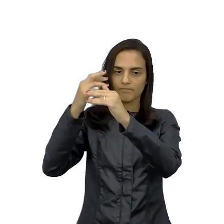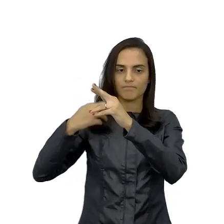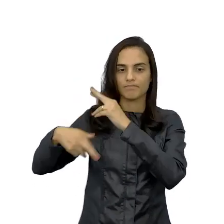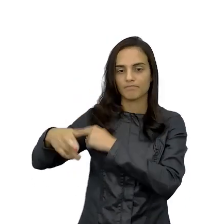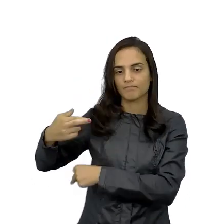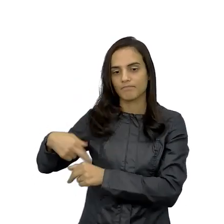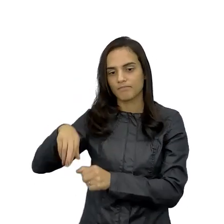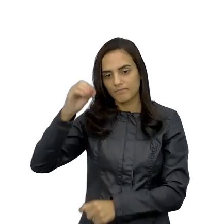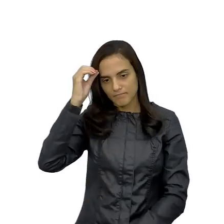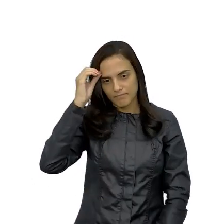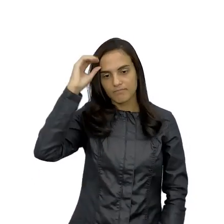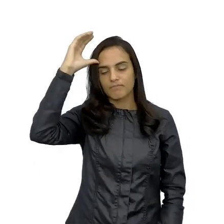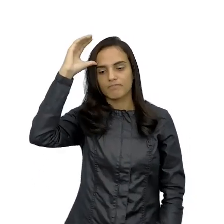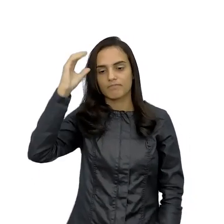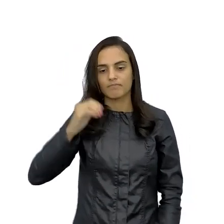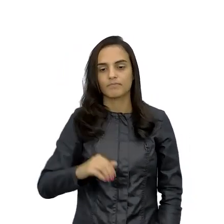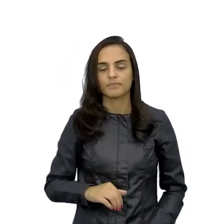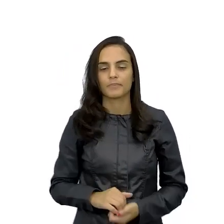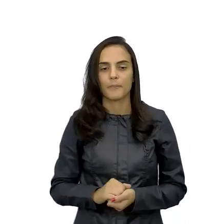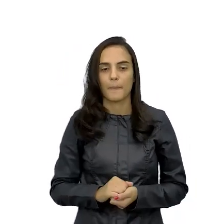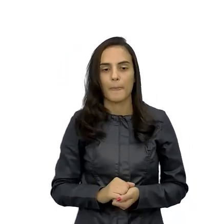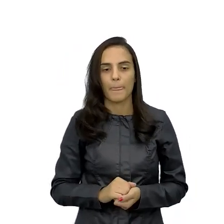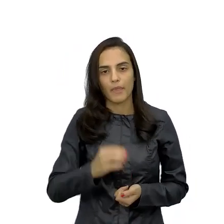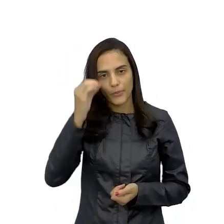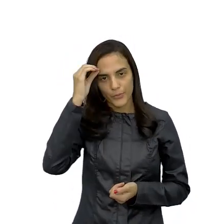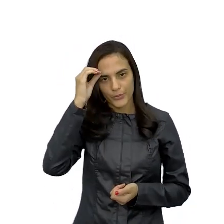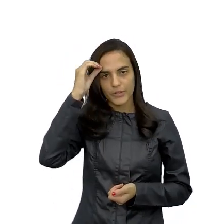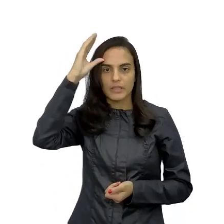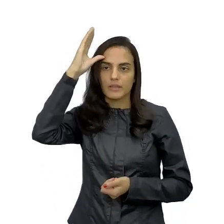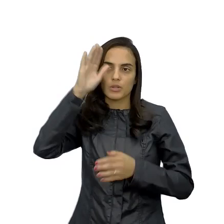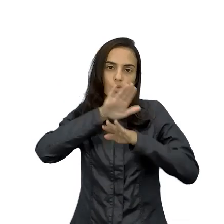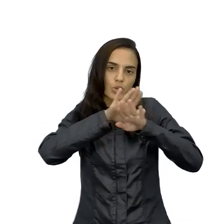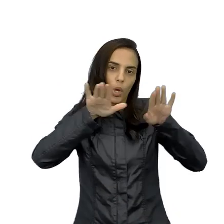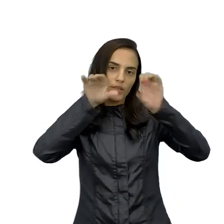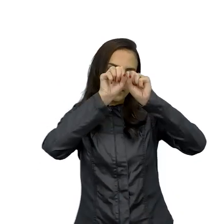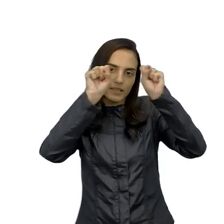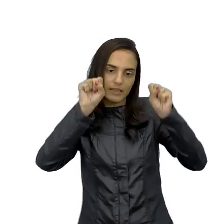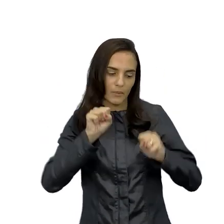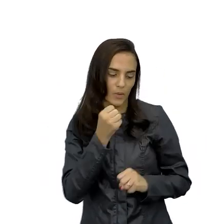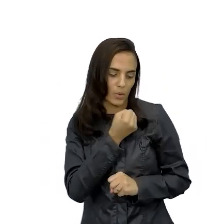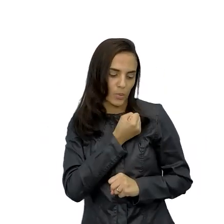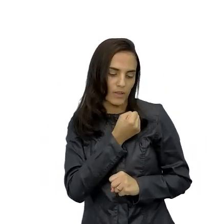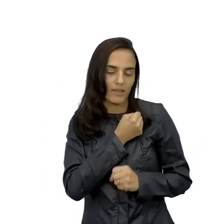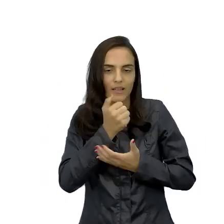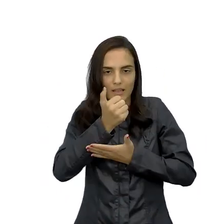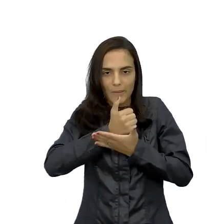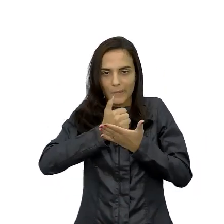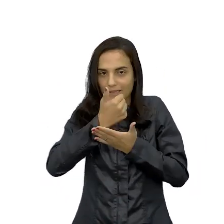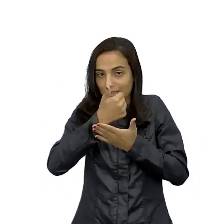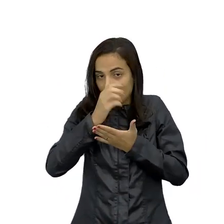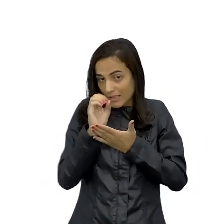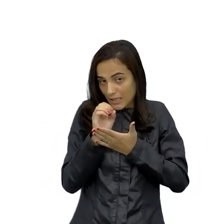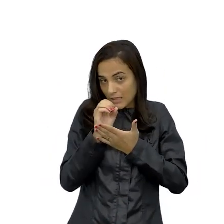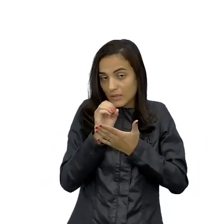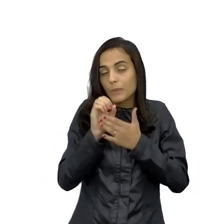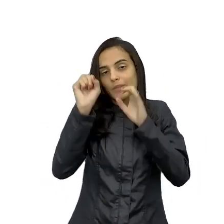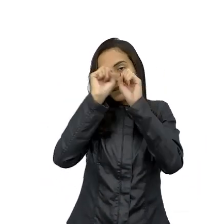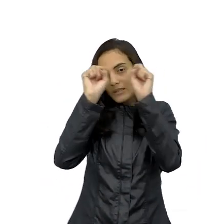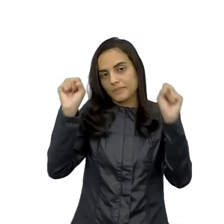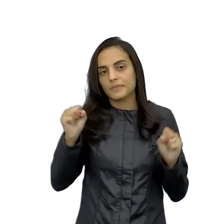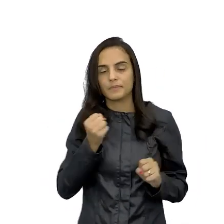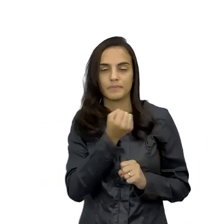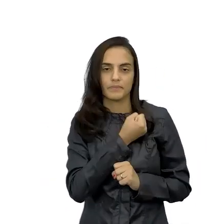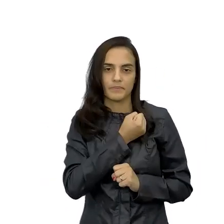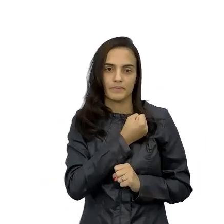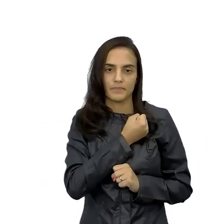relação a esse conhecimento, né? Sair do conhecimento do sistema de numeração, que é base 10, para um sistema de